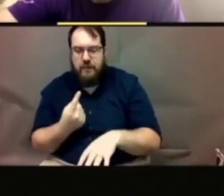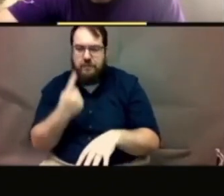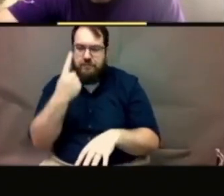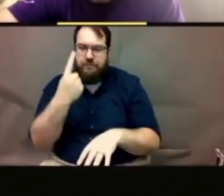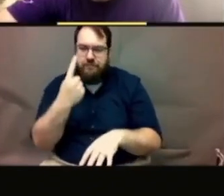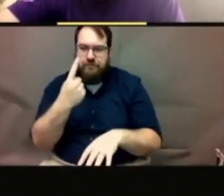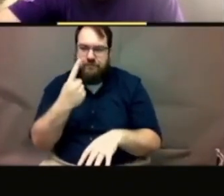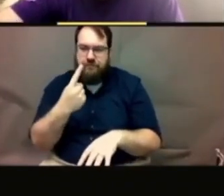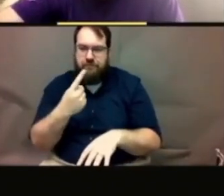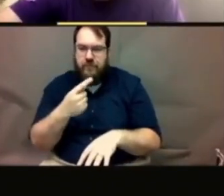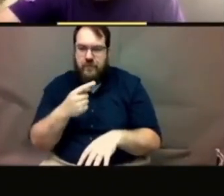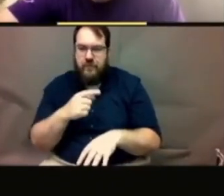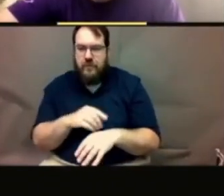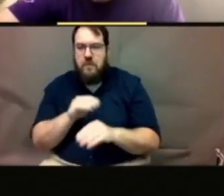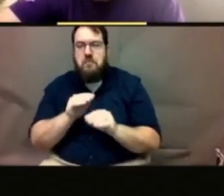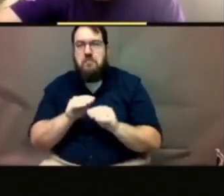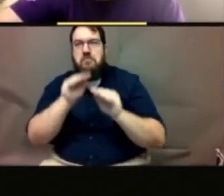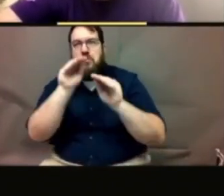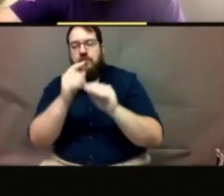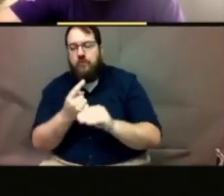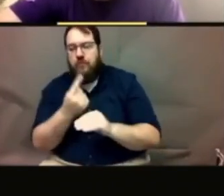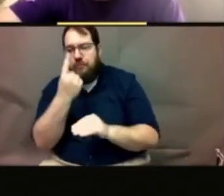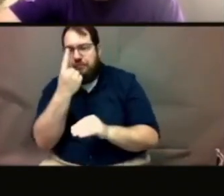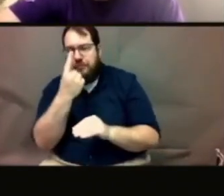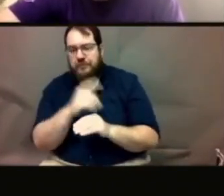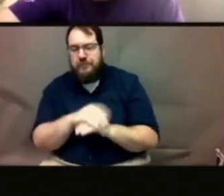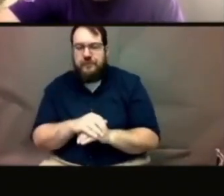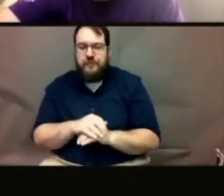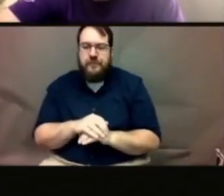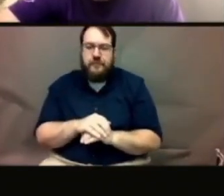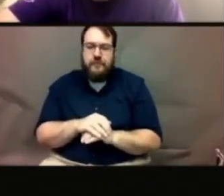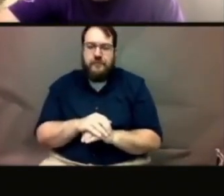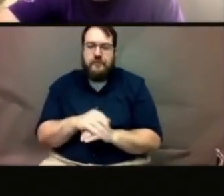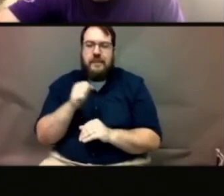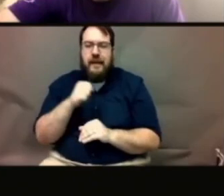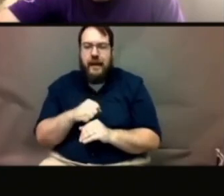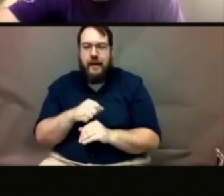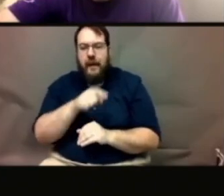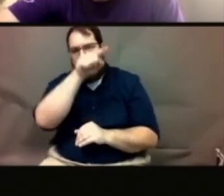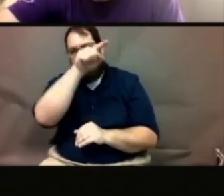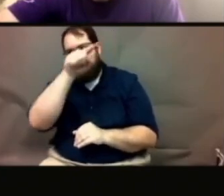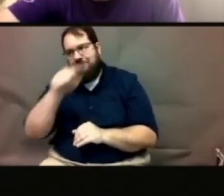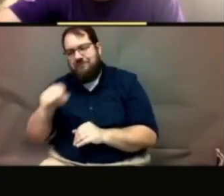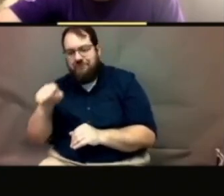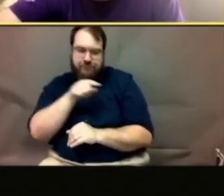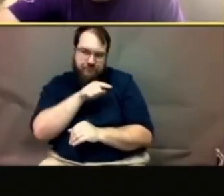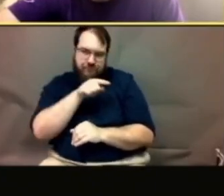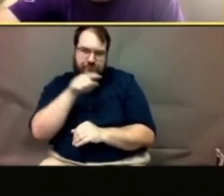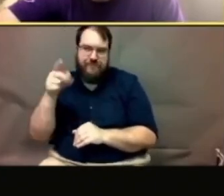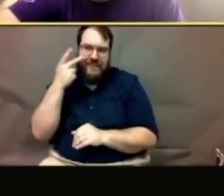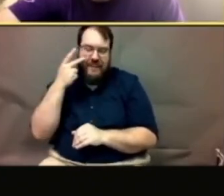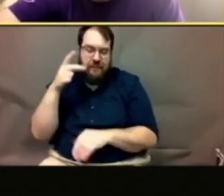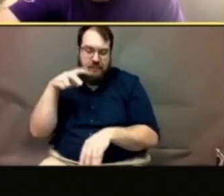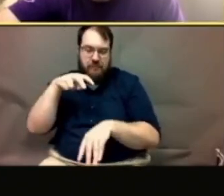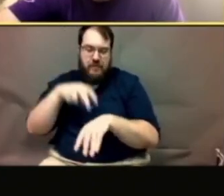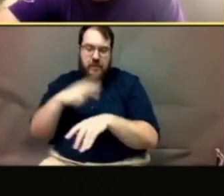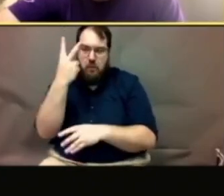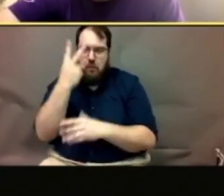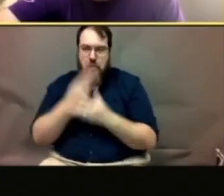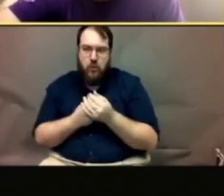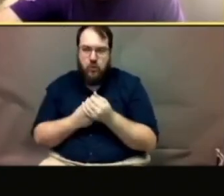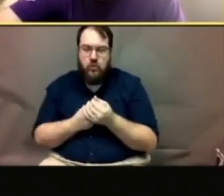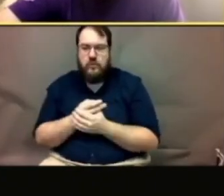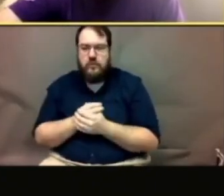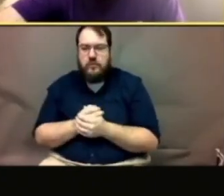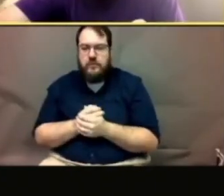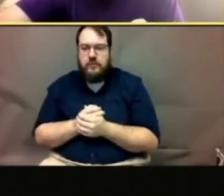quando você levanta o seu dedo ele vai para cima depois você pode deslizá-lo para baixo e eu posso fazer diagonal se eu apertar duas